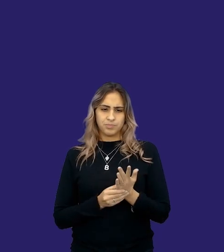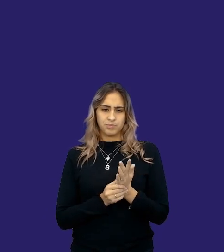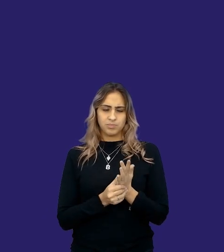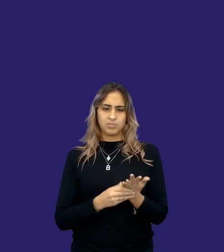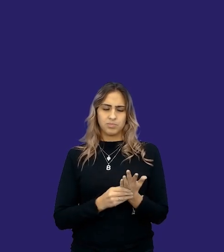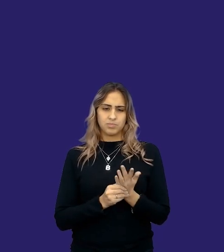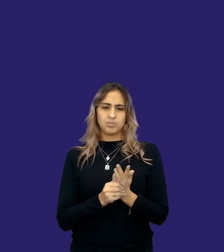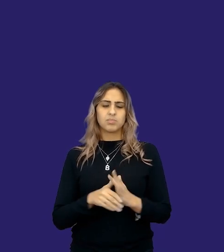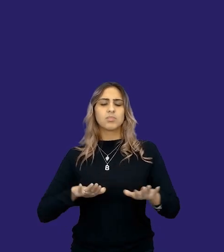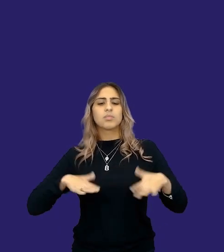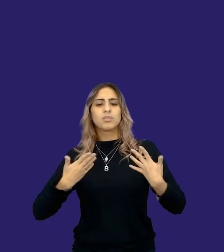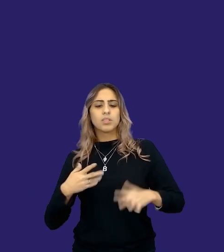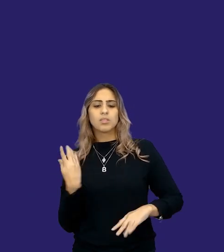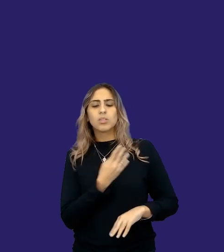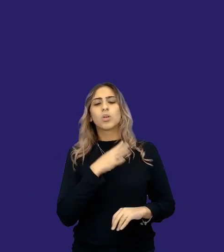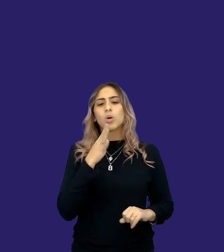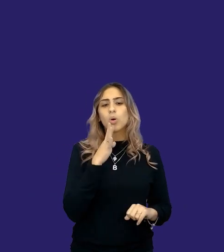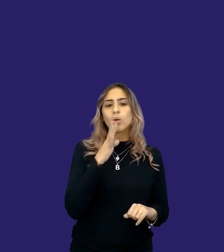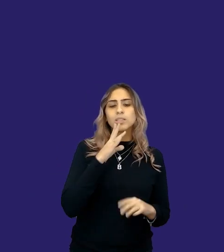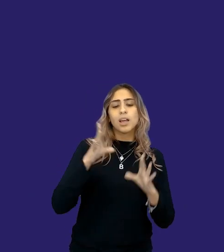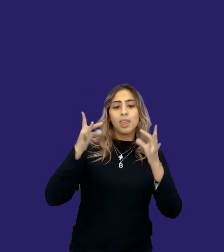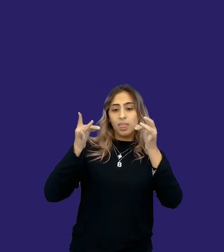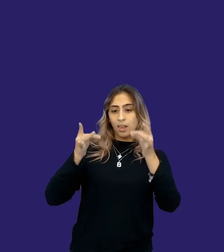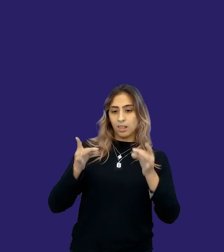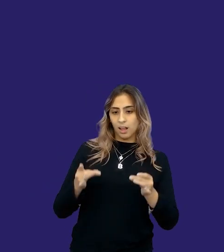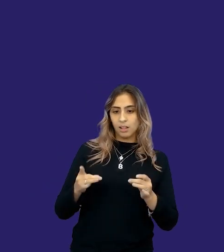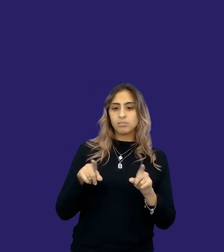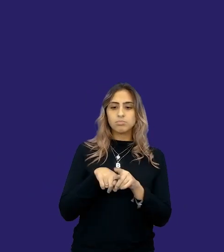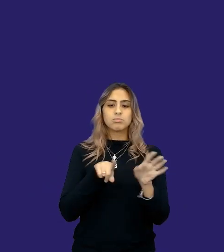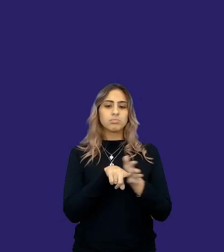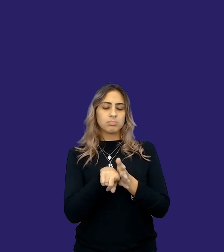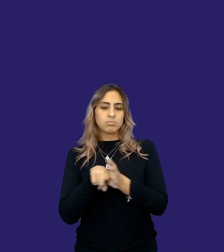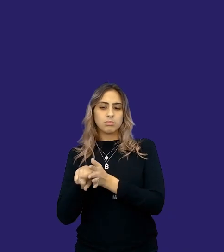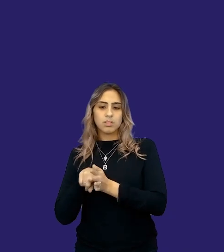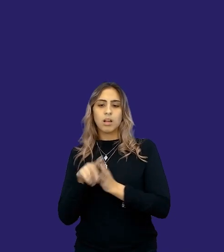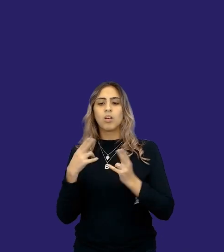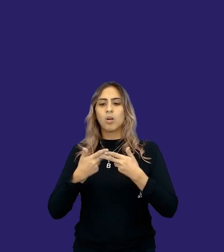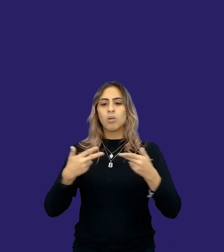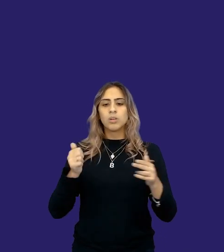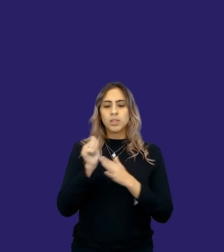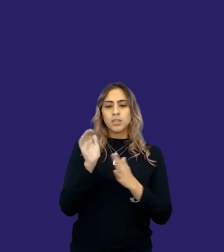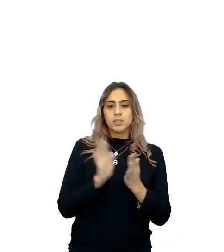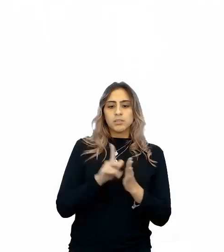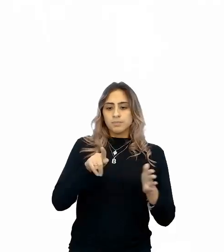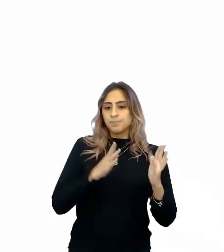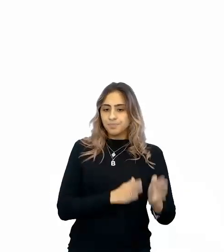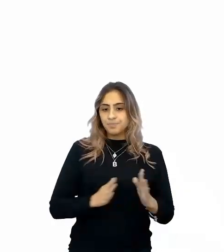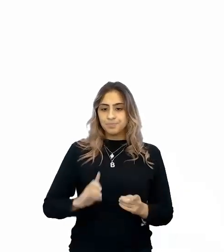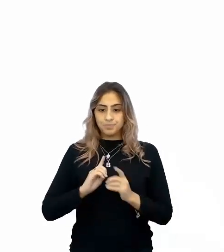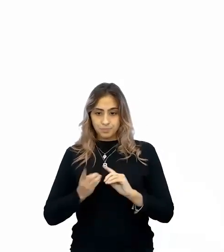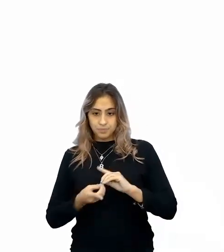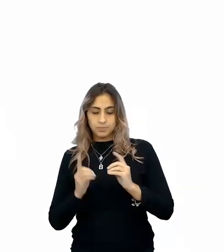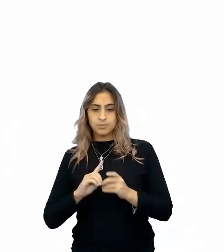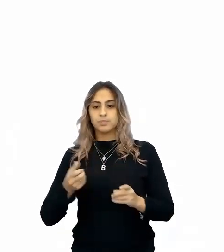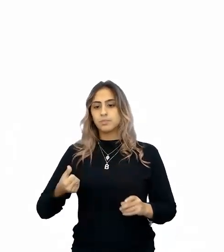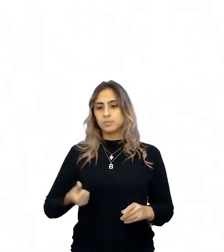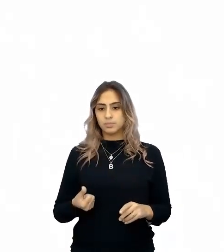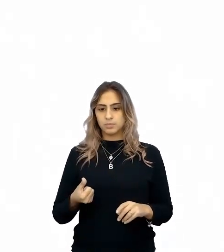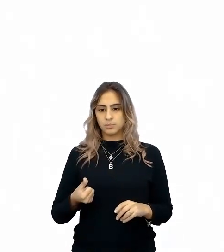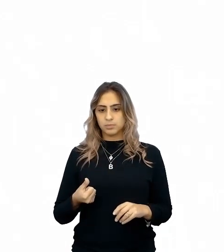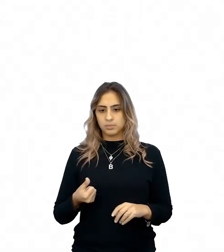Então, iremos conhecer em detalhes e analisar algumas atividades dessa sequência didática 6.